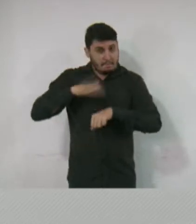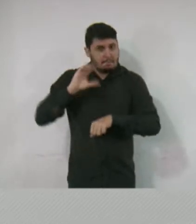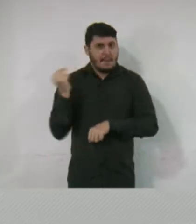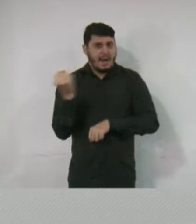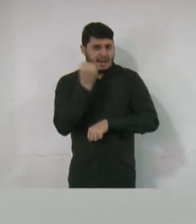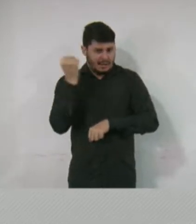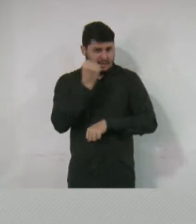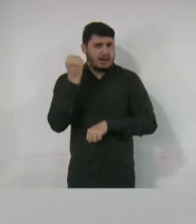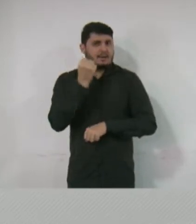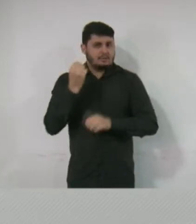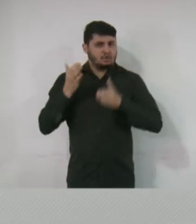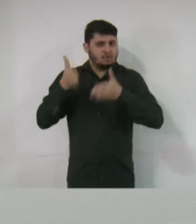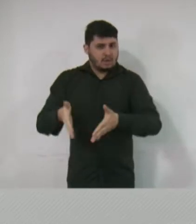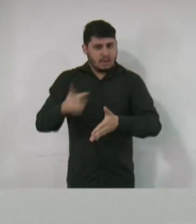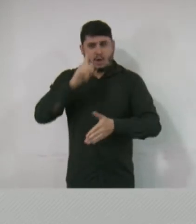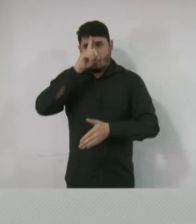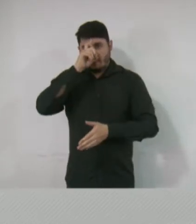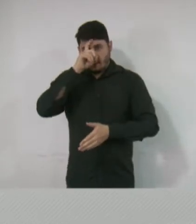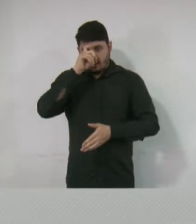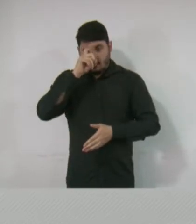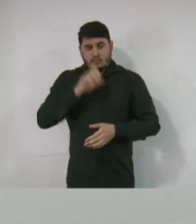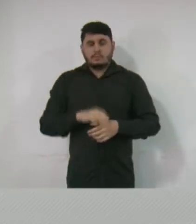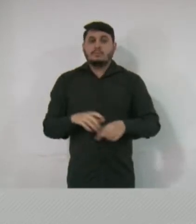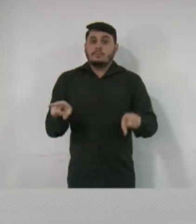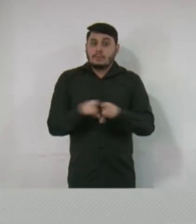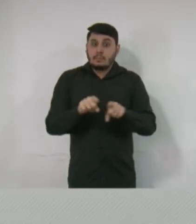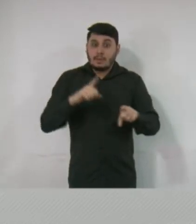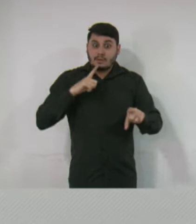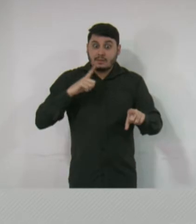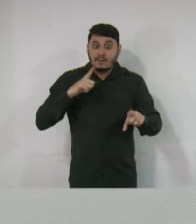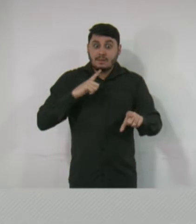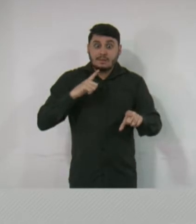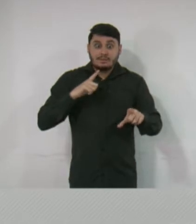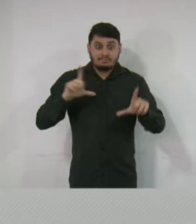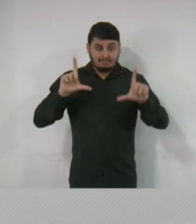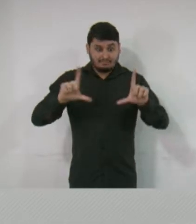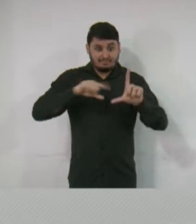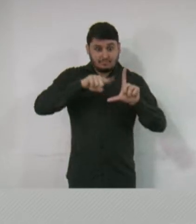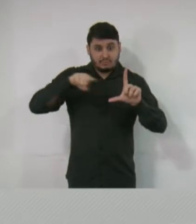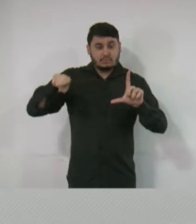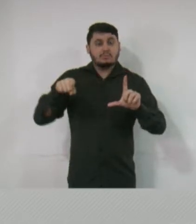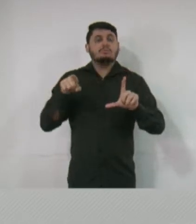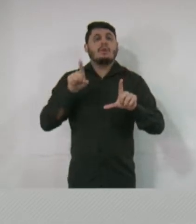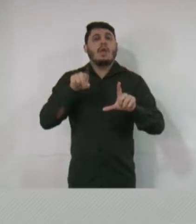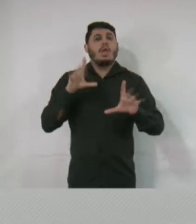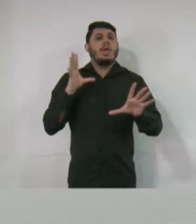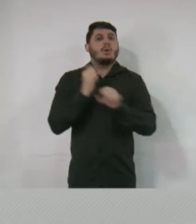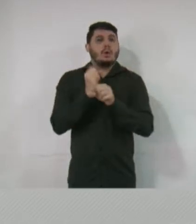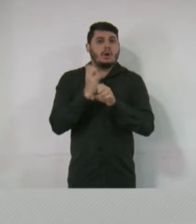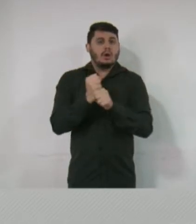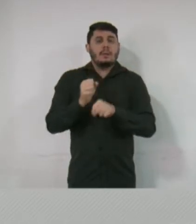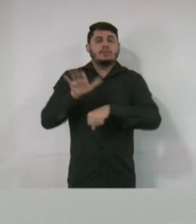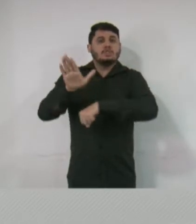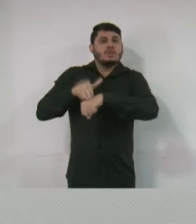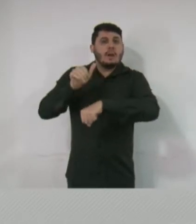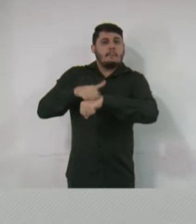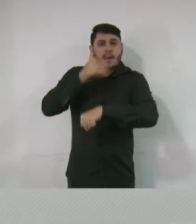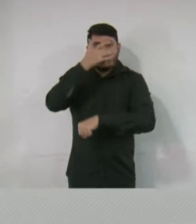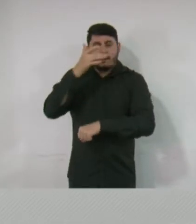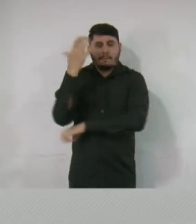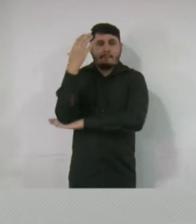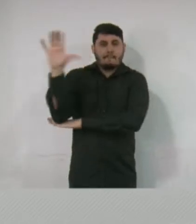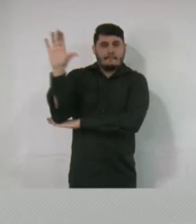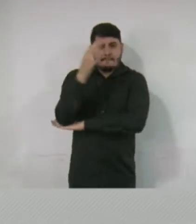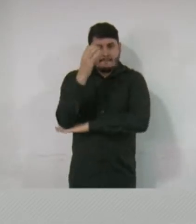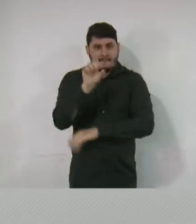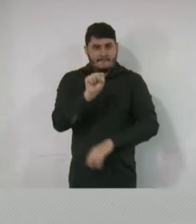Aqui estão os registros também das UPAs. A gente observa que, apesar do aumento do número de atendimentos, esse aumento no número